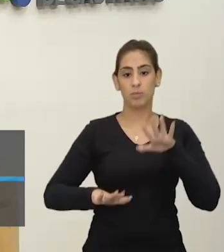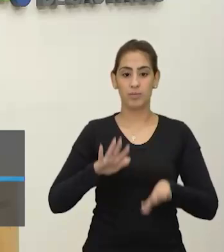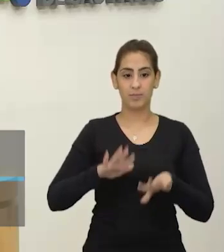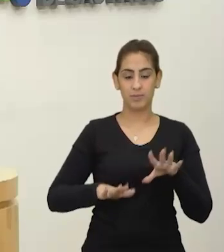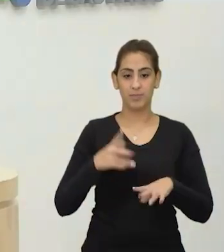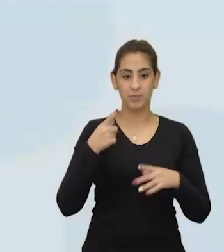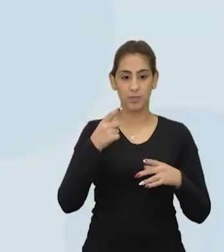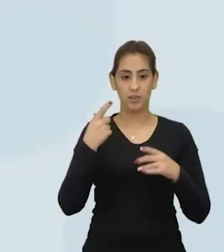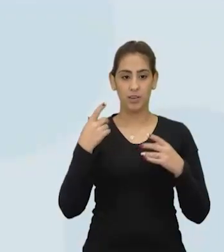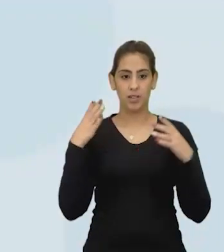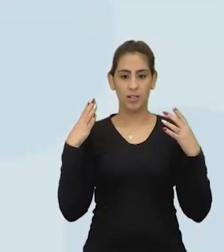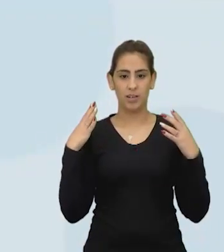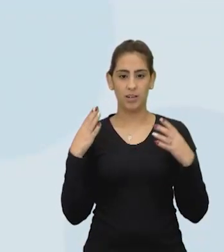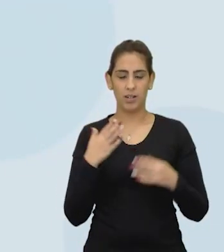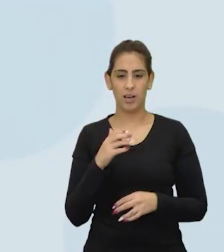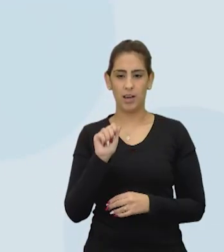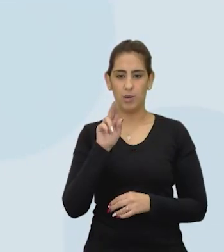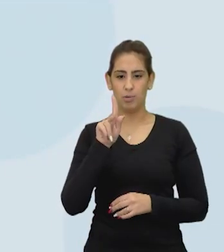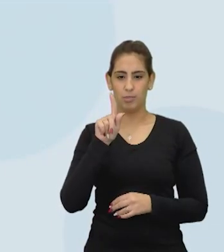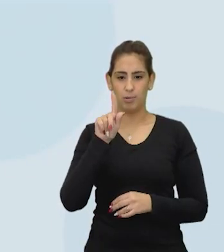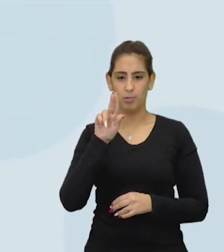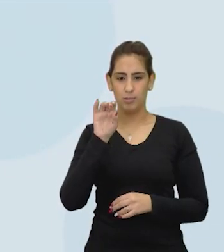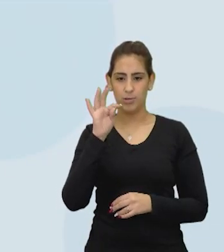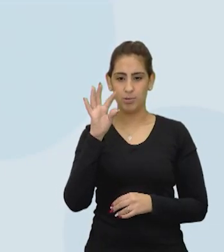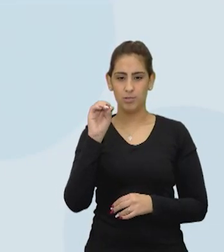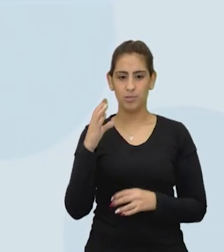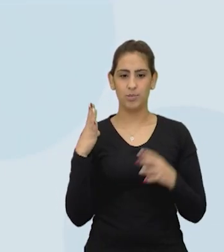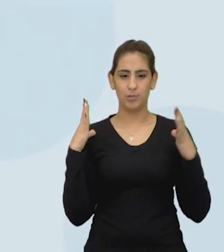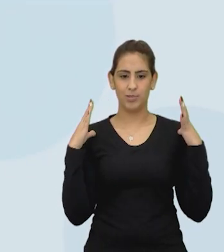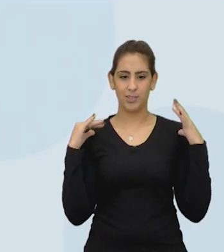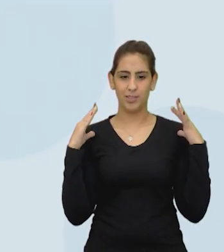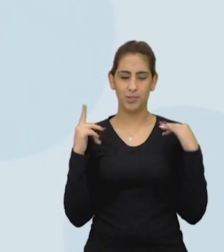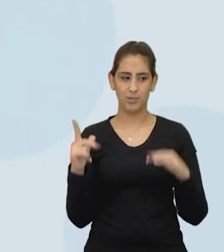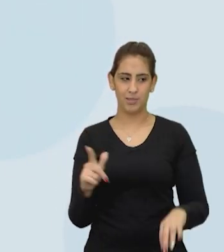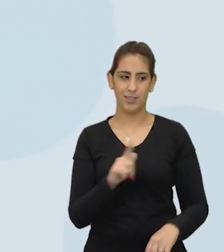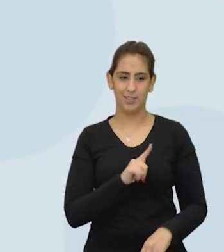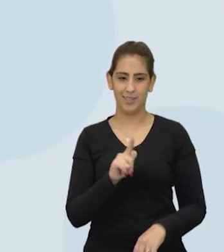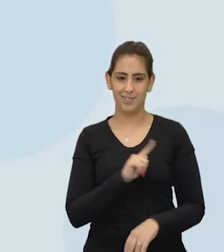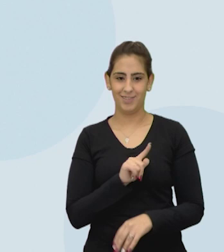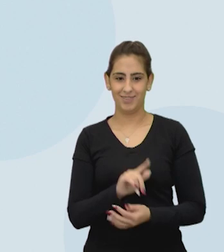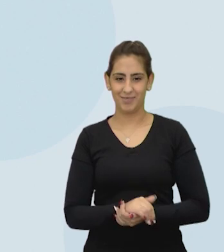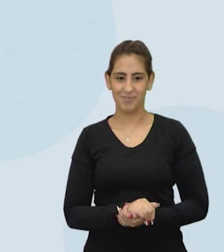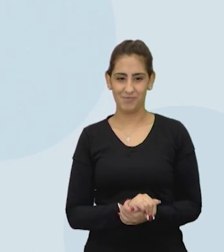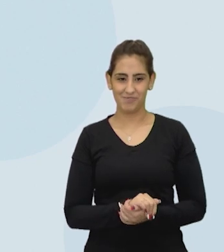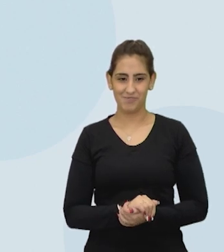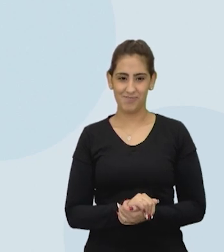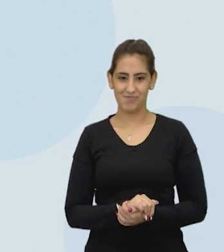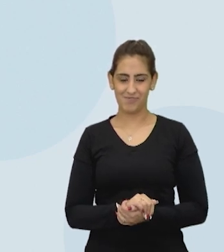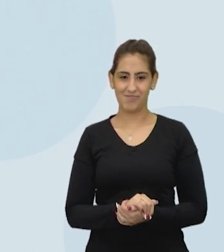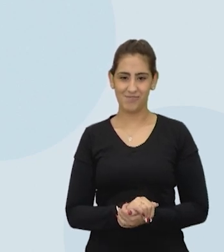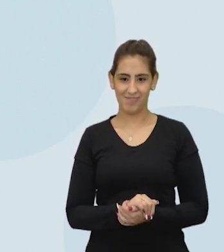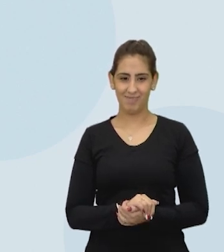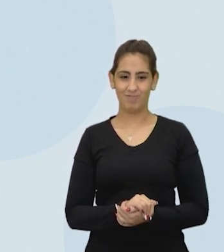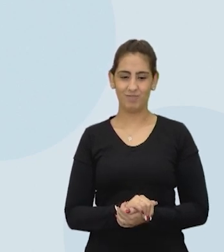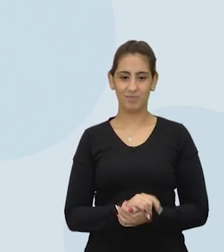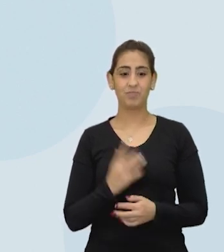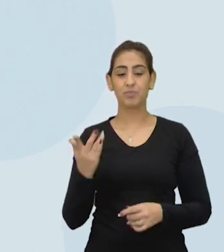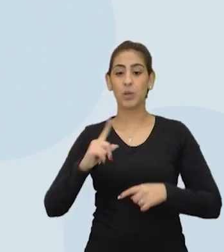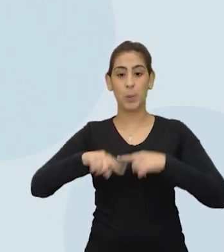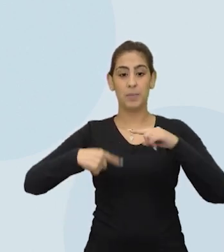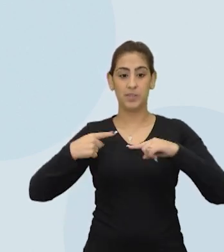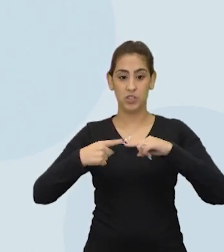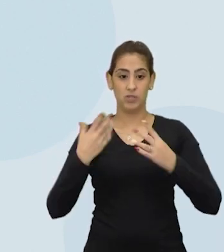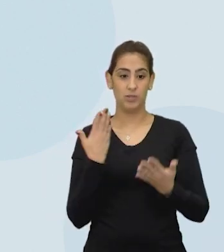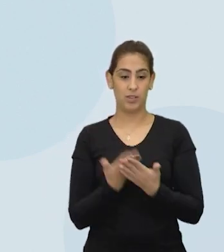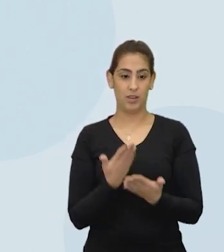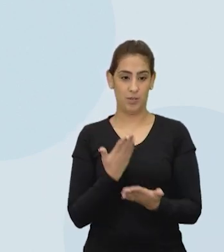dos Anjos tem. Professora Tayana, quais são os objetivos da aula de hoje? Então vamos aí aos objetivos da aula,